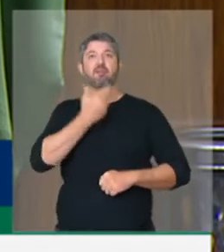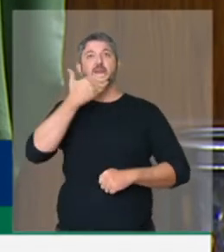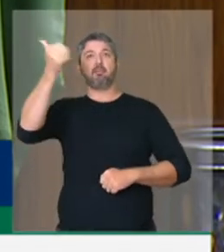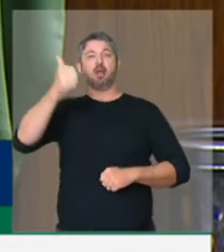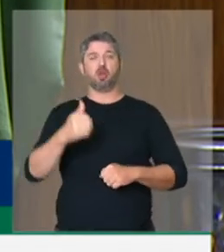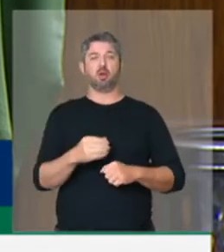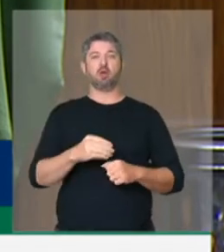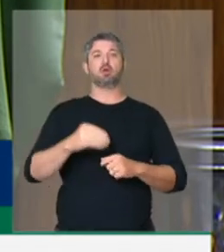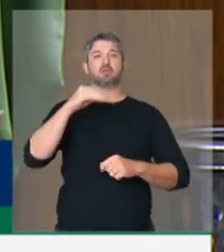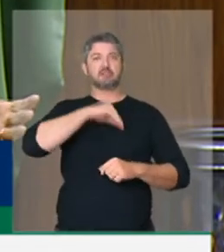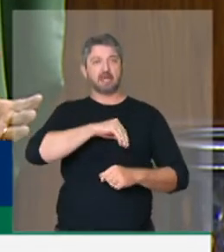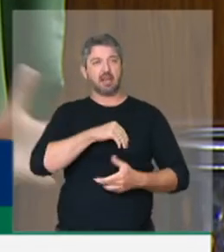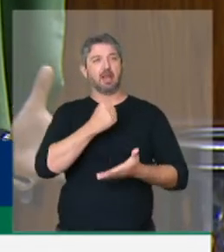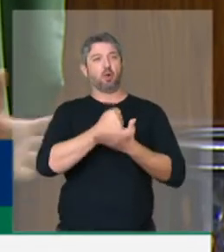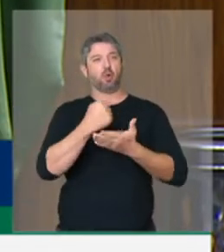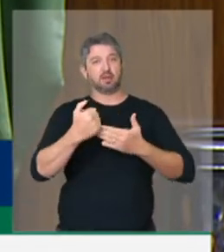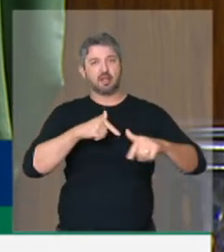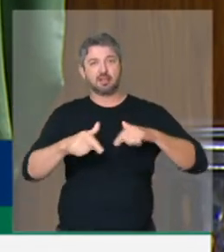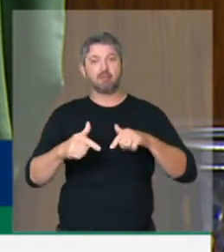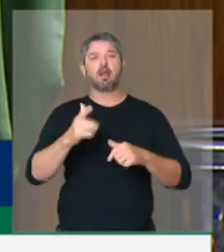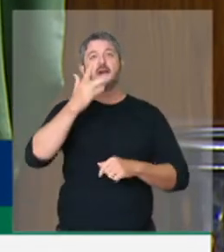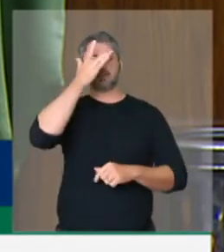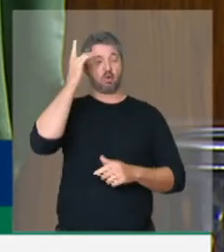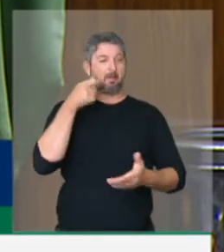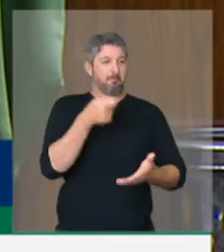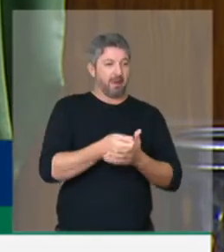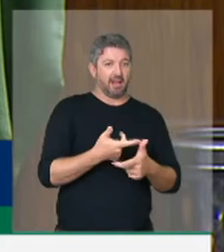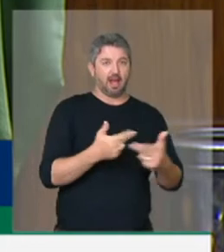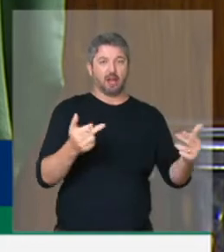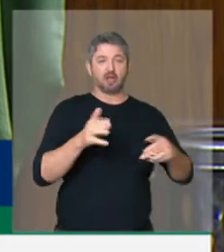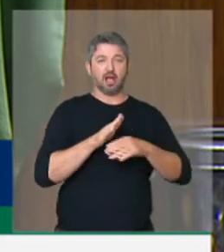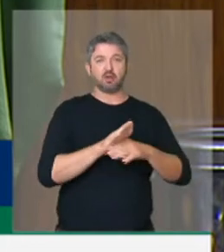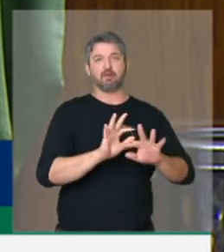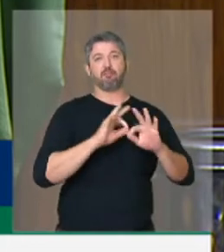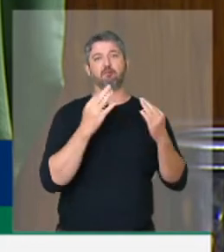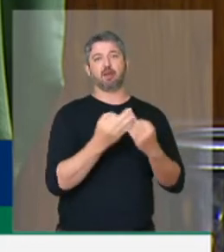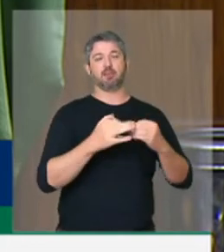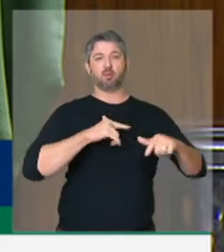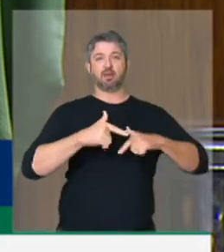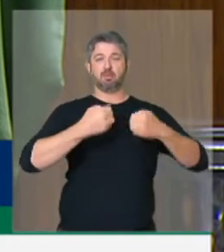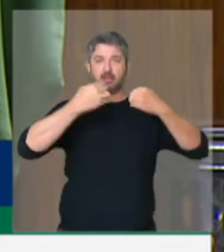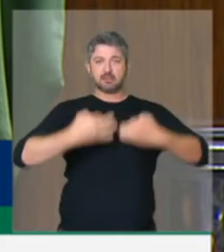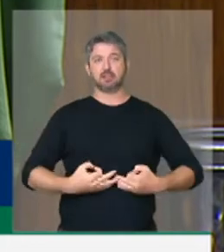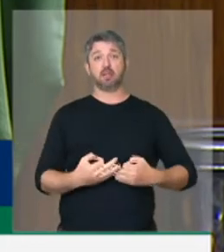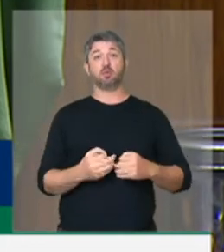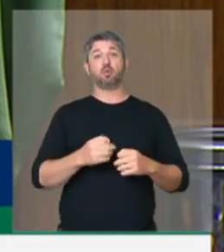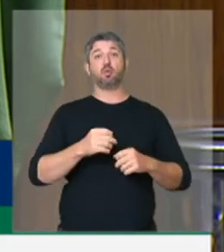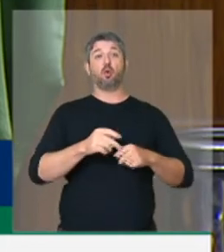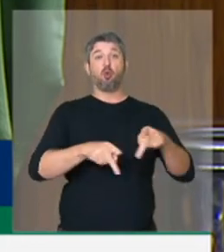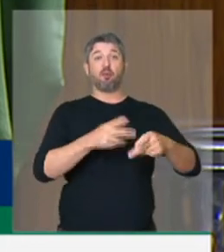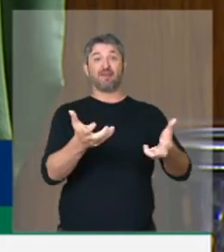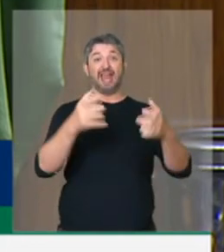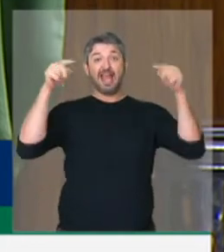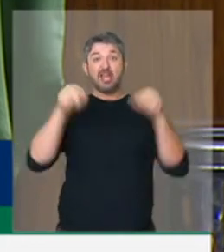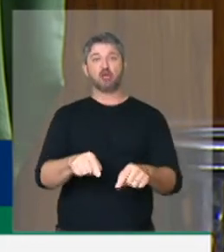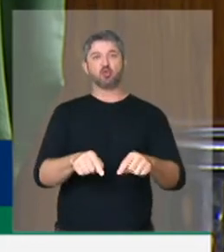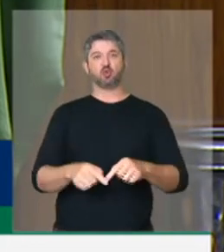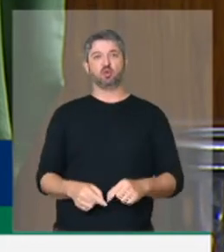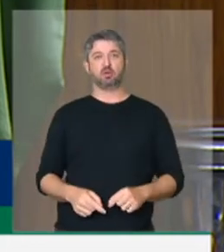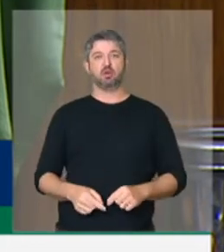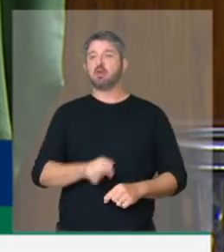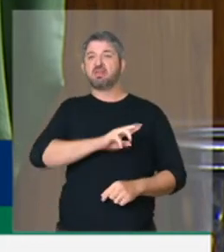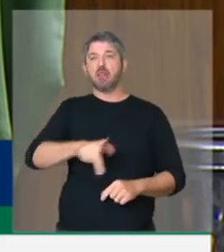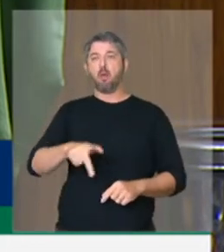renda, para que as pessoas possam sustentar suas famílias com um trabalho digno. É isso que o povo brasileiro quer, e não